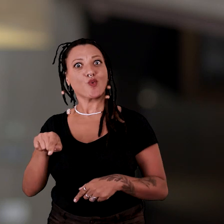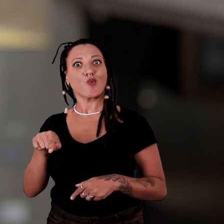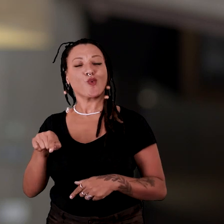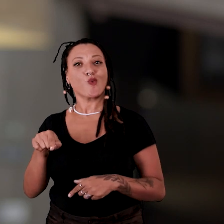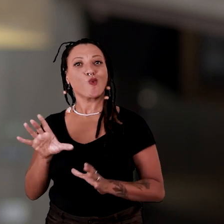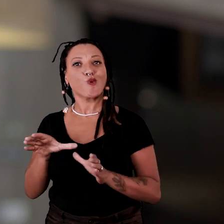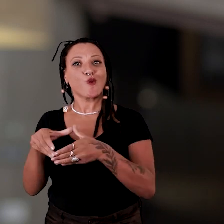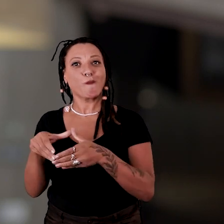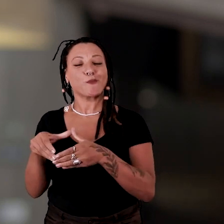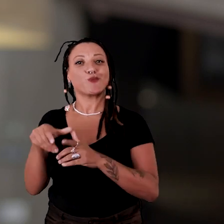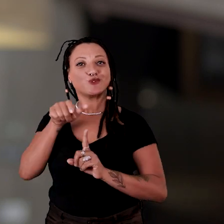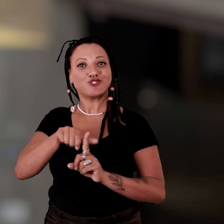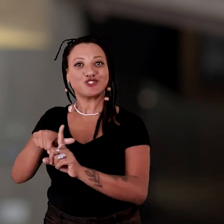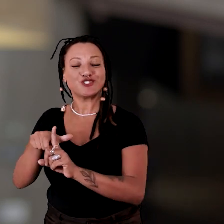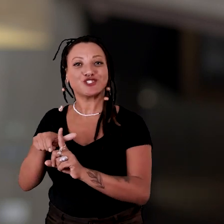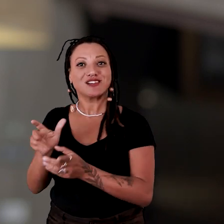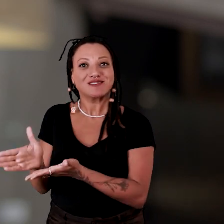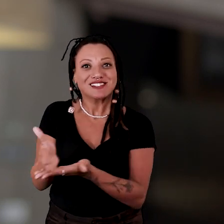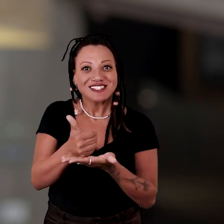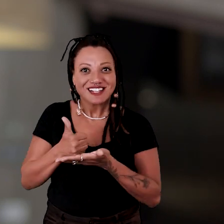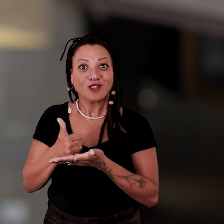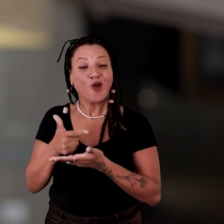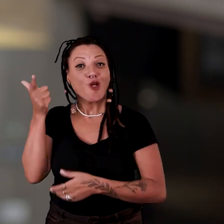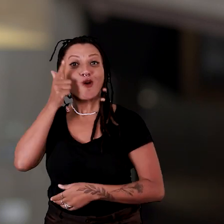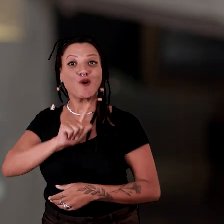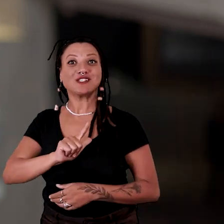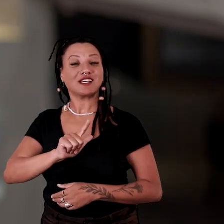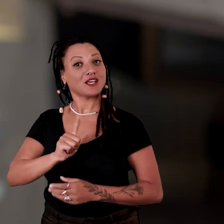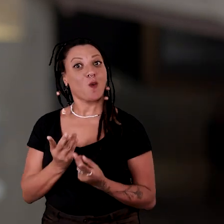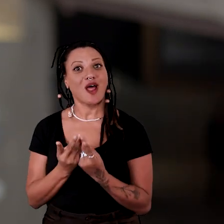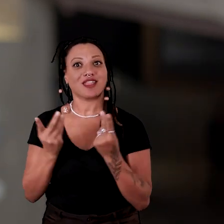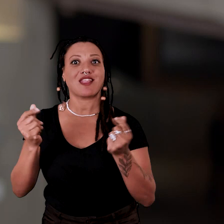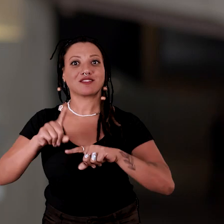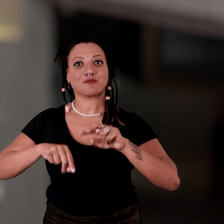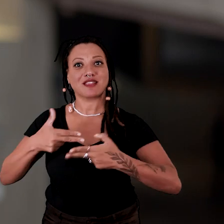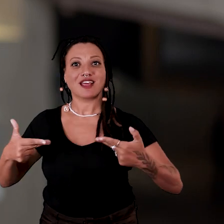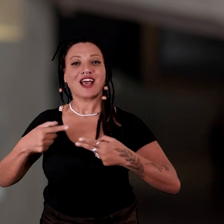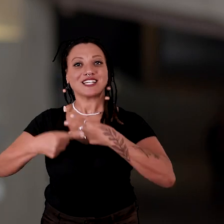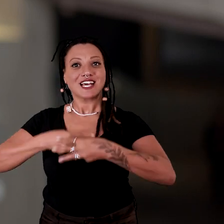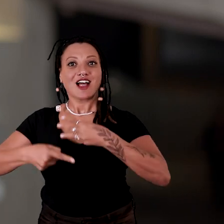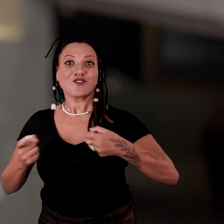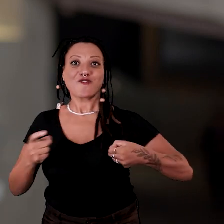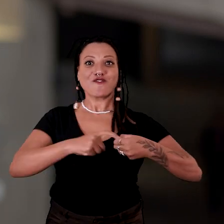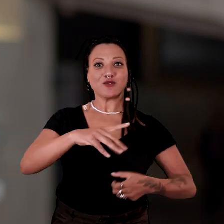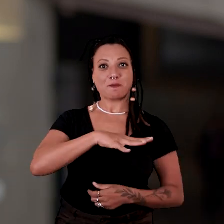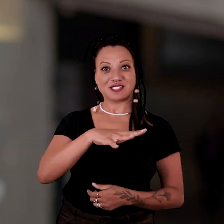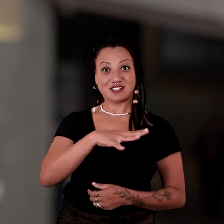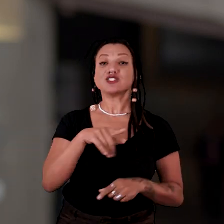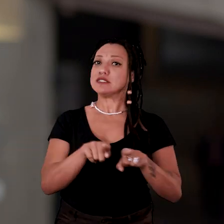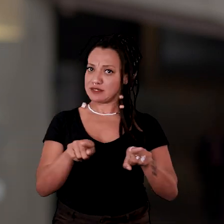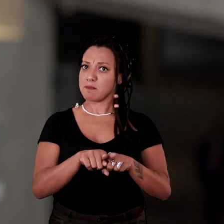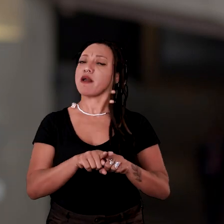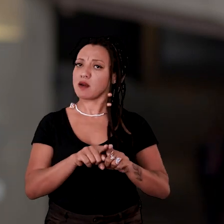material reciclável com rendimentos praticamente 100%. Ao invés de incorporar os catadores numa lógica de